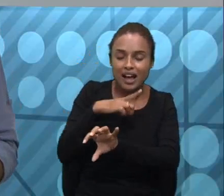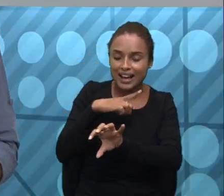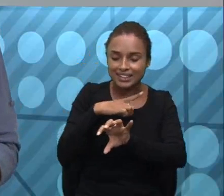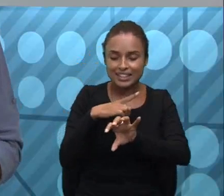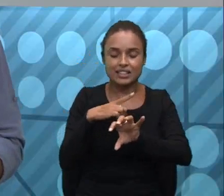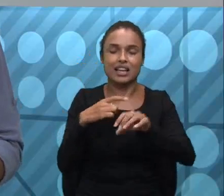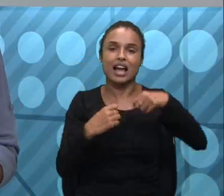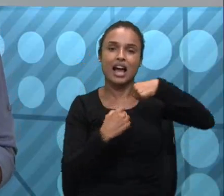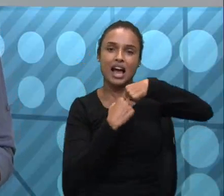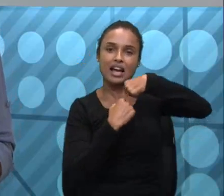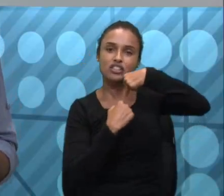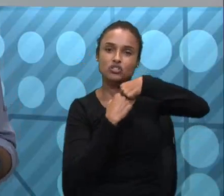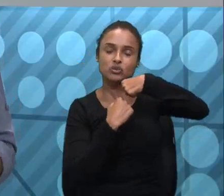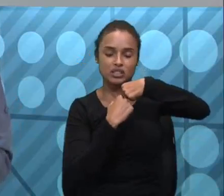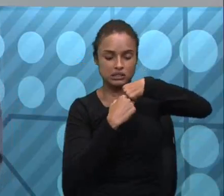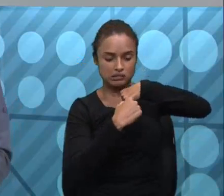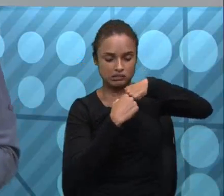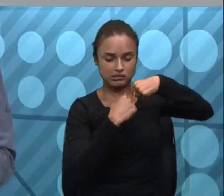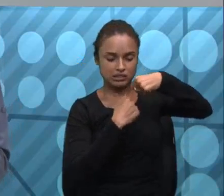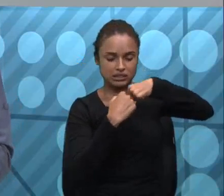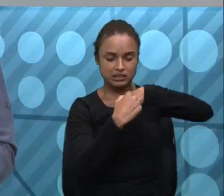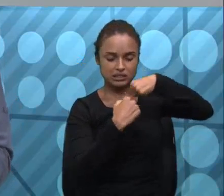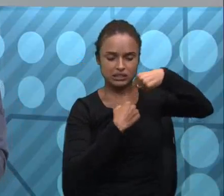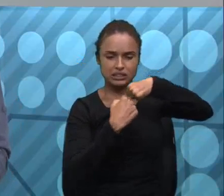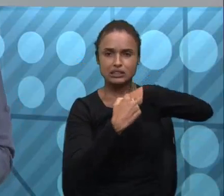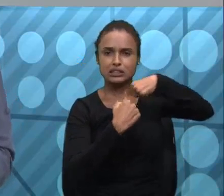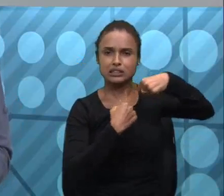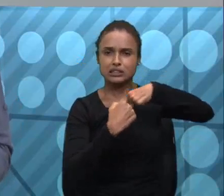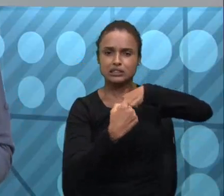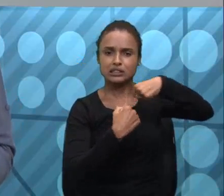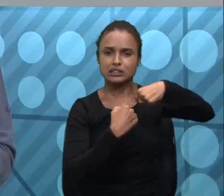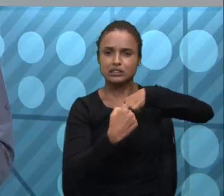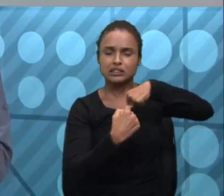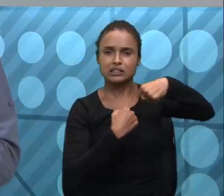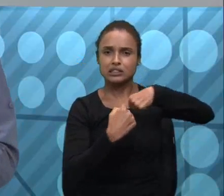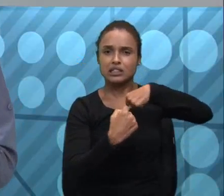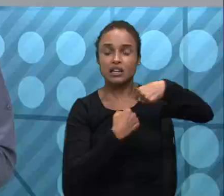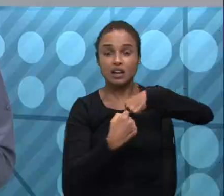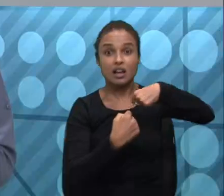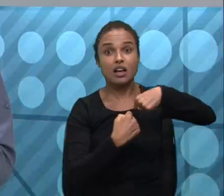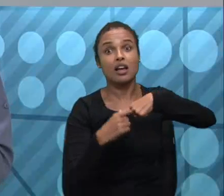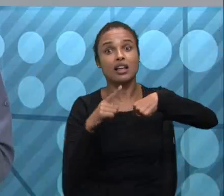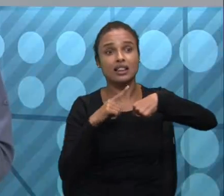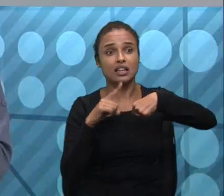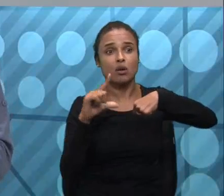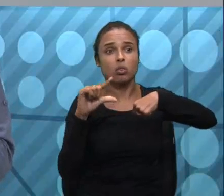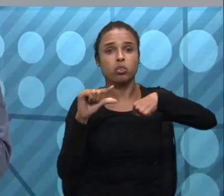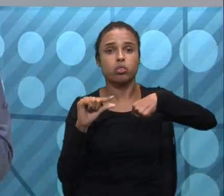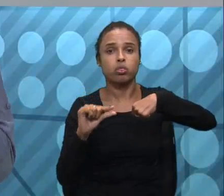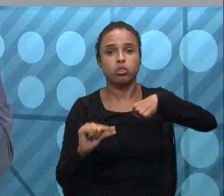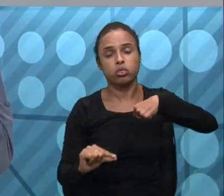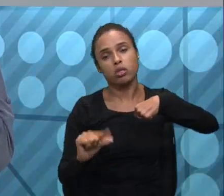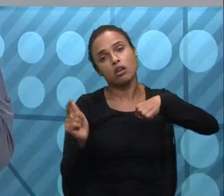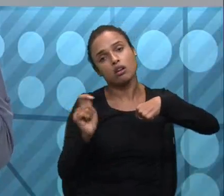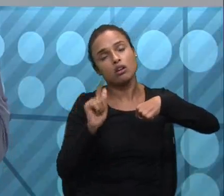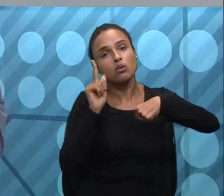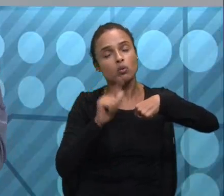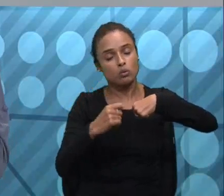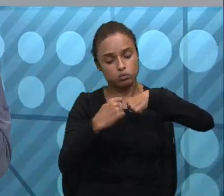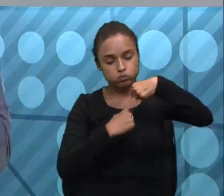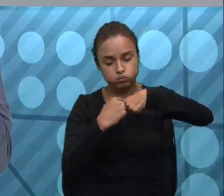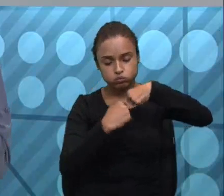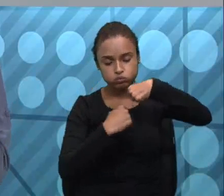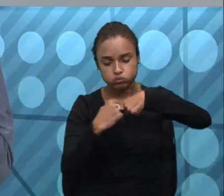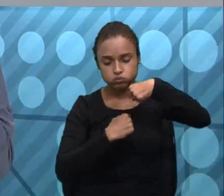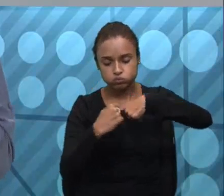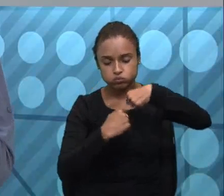causar uma dor. Porque imagina, se eu tenho um desgaste, aquela articulação ela também vai estar desgastada. Se a articulação está desgastada, eu tenho mais